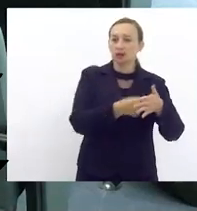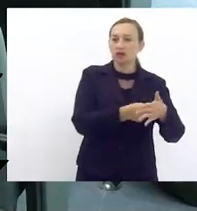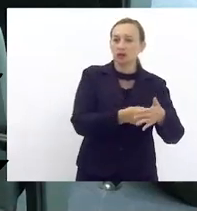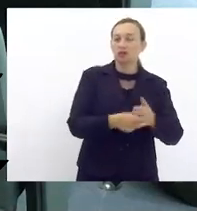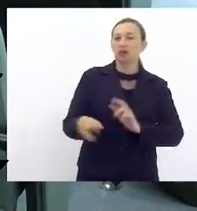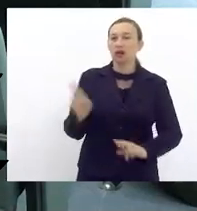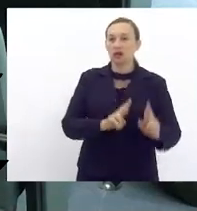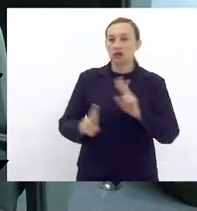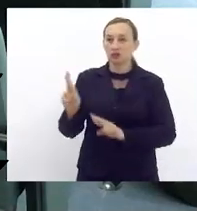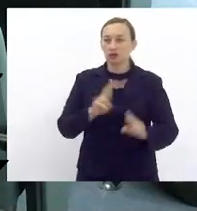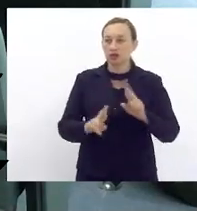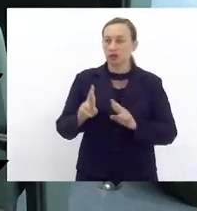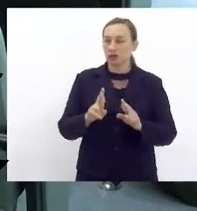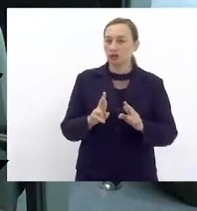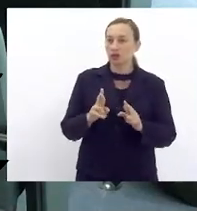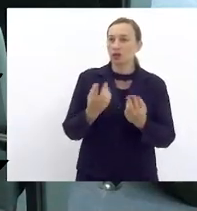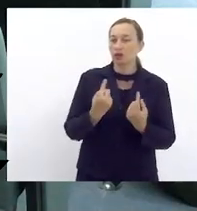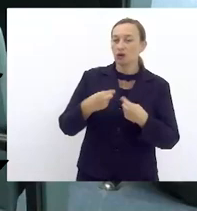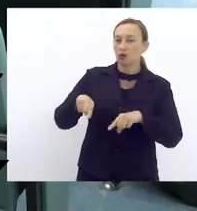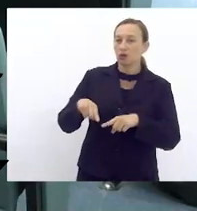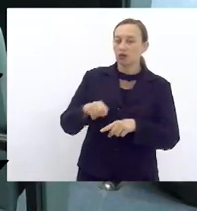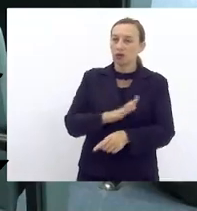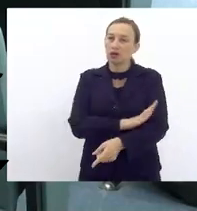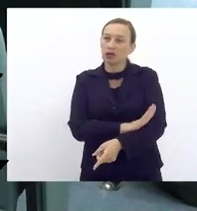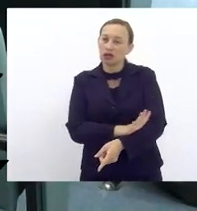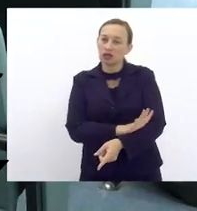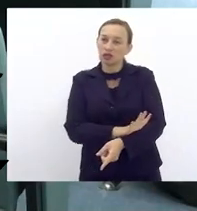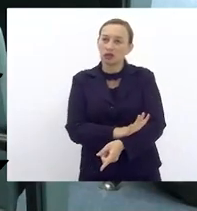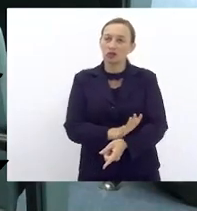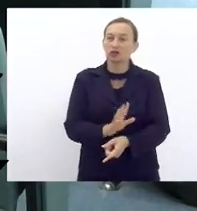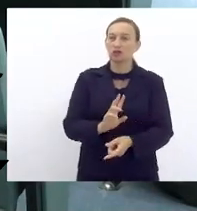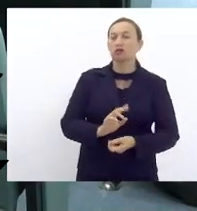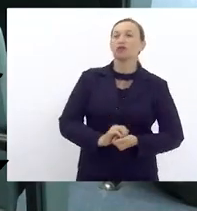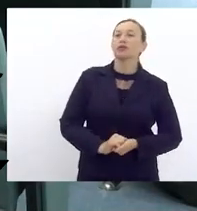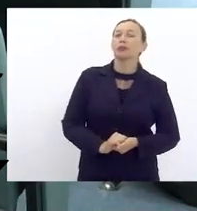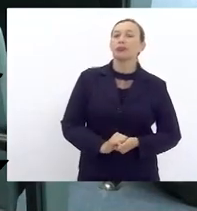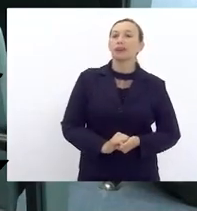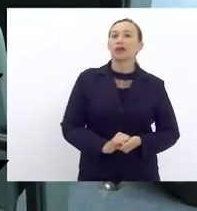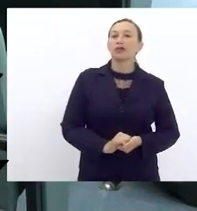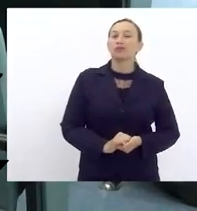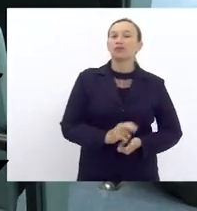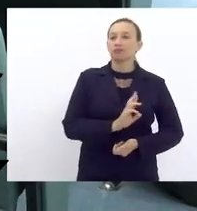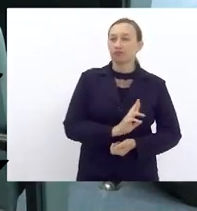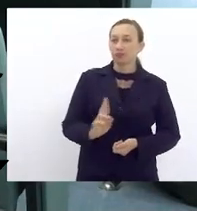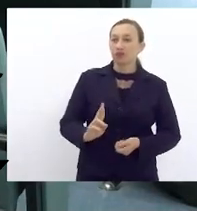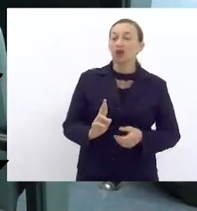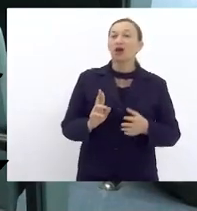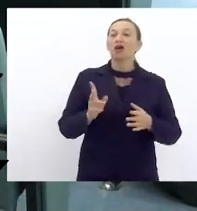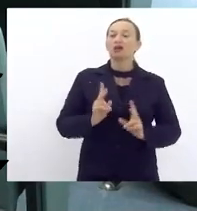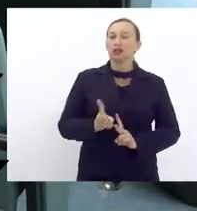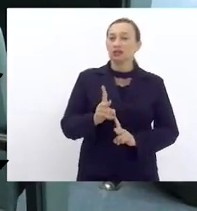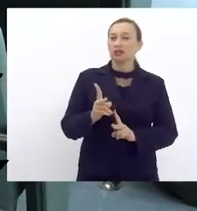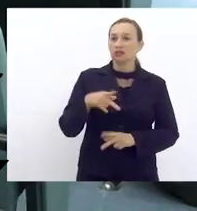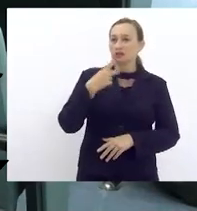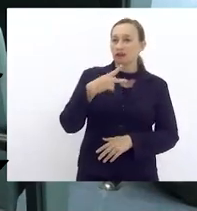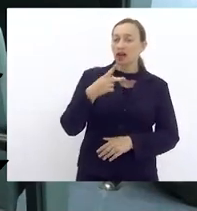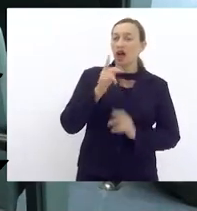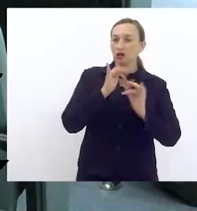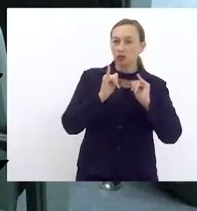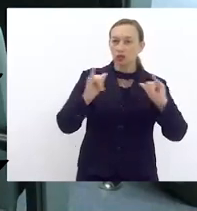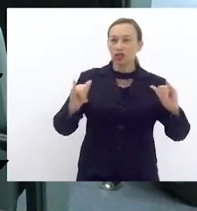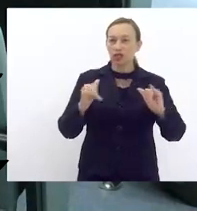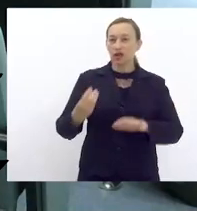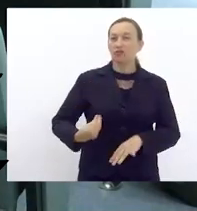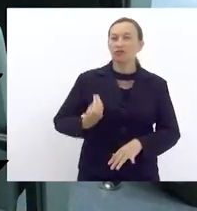à questão da intolerância religiosa do racismo religioso vamos dar sequência a nossa fala anunciar a presença da